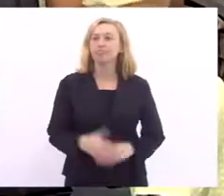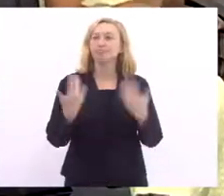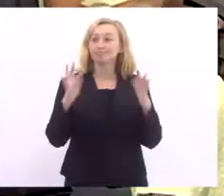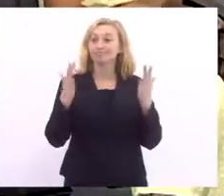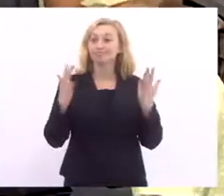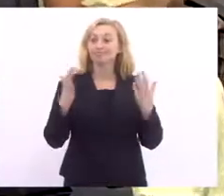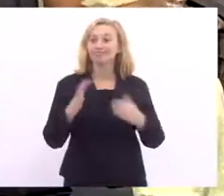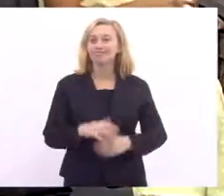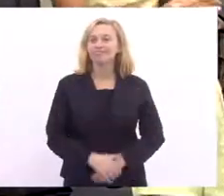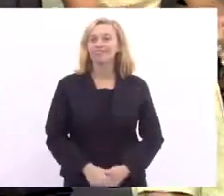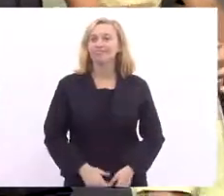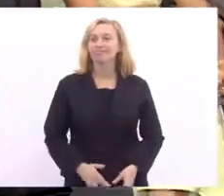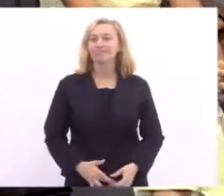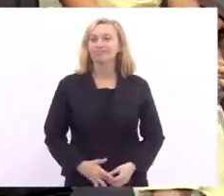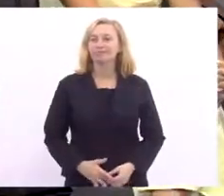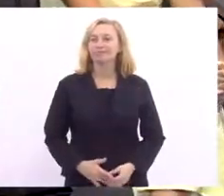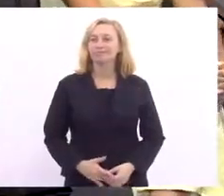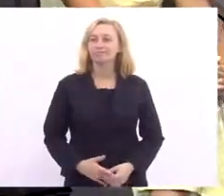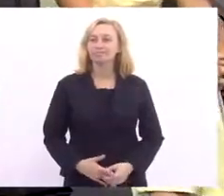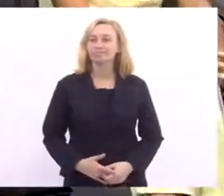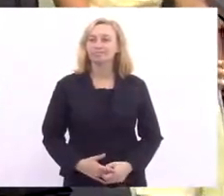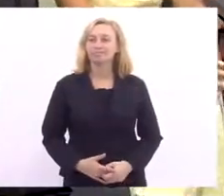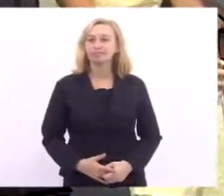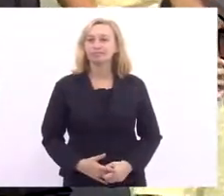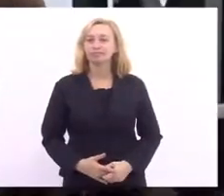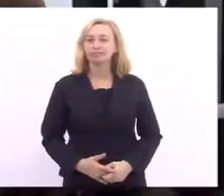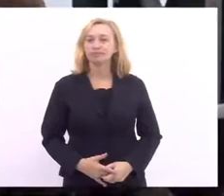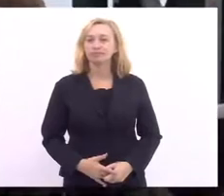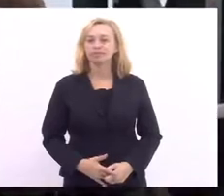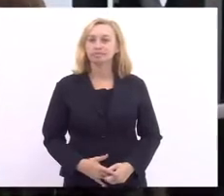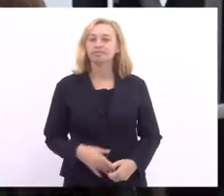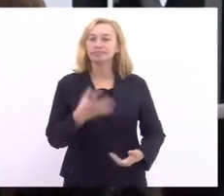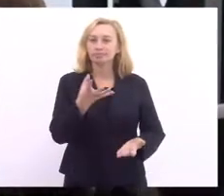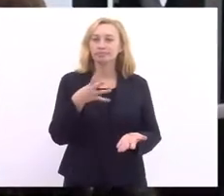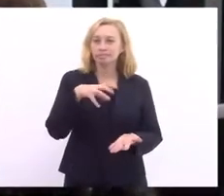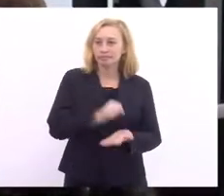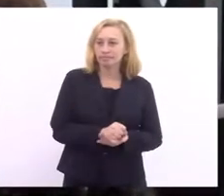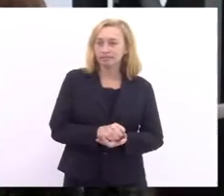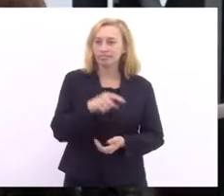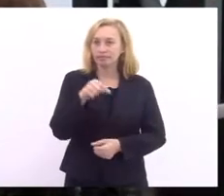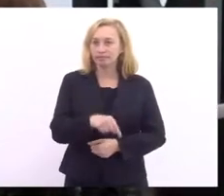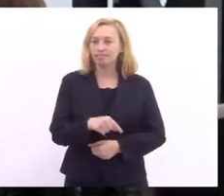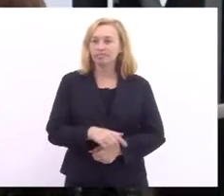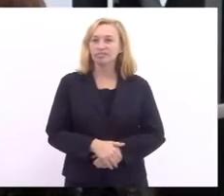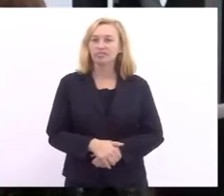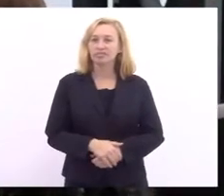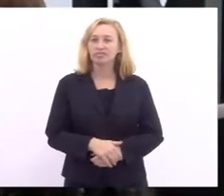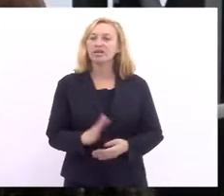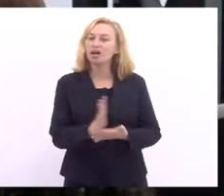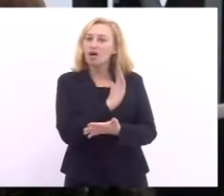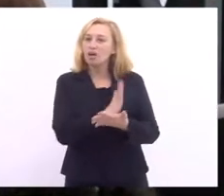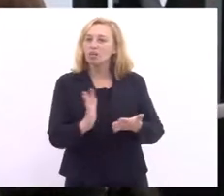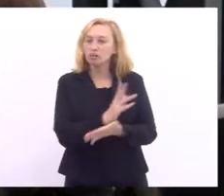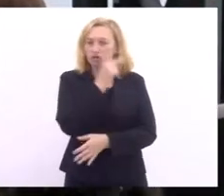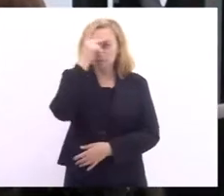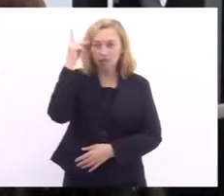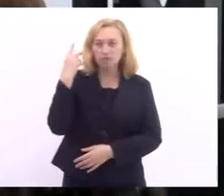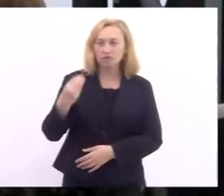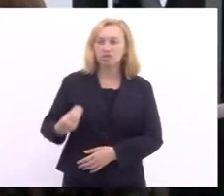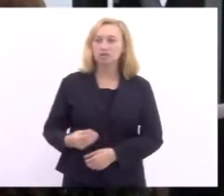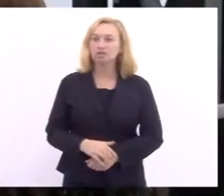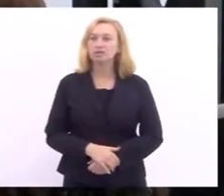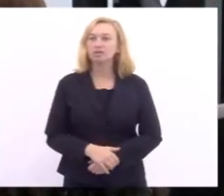e eu quero registrar aqui algumas presenças